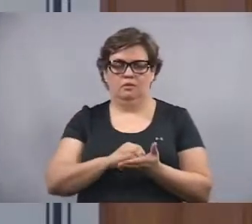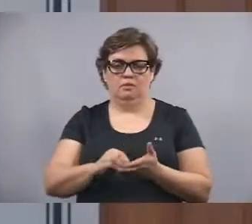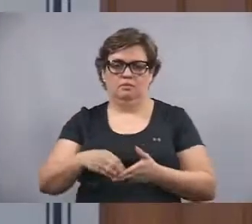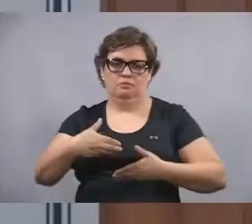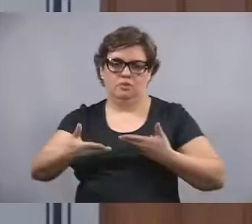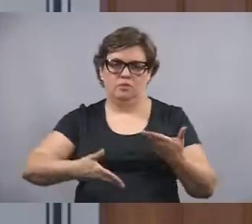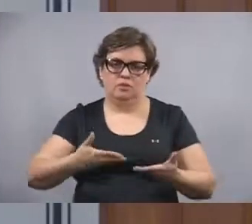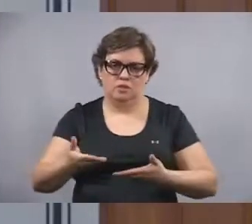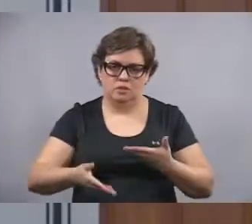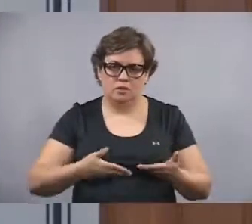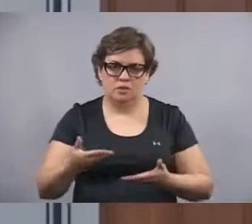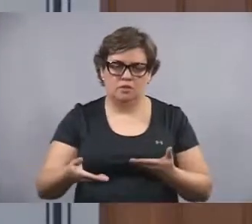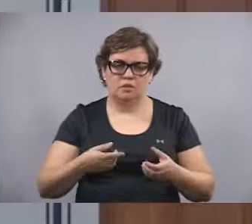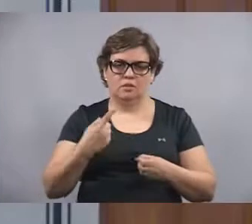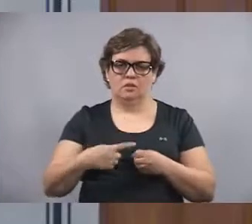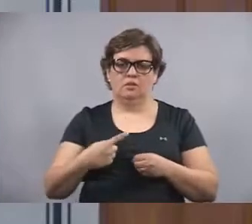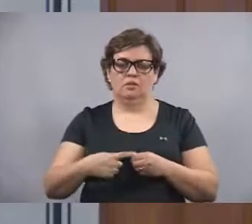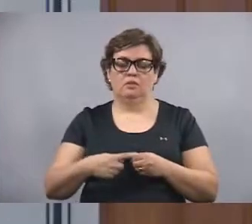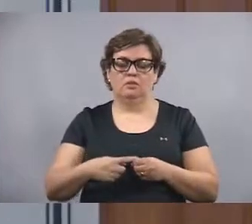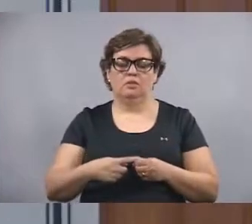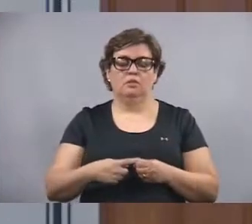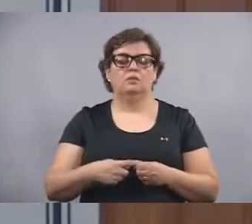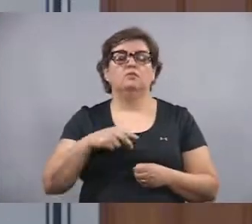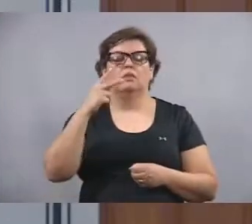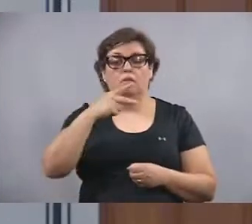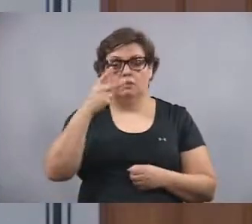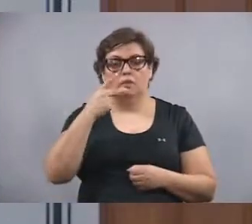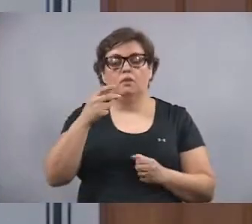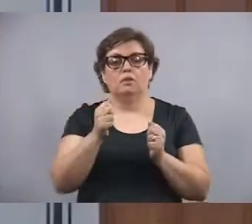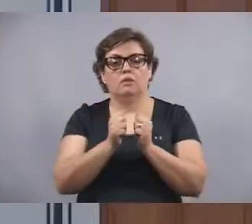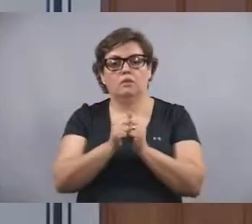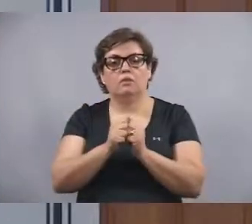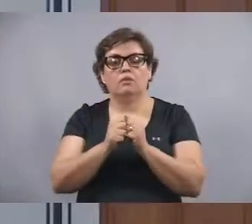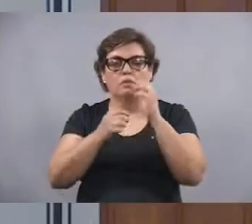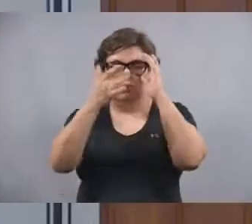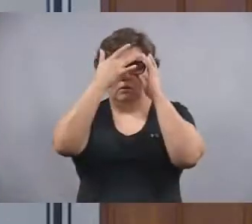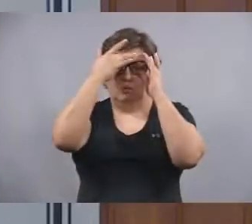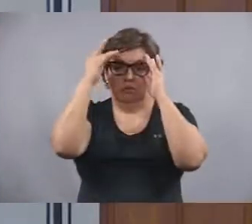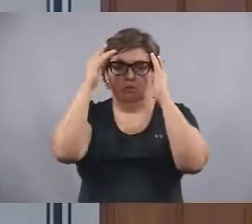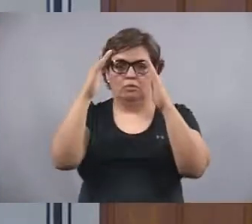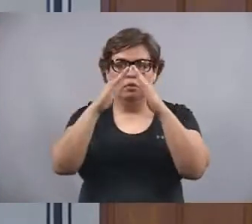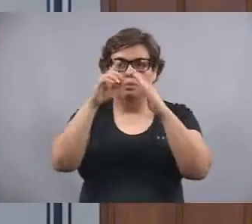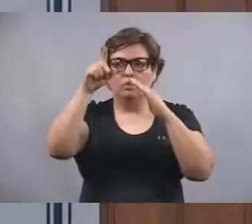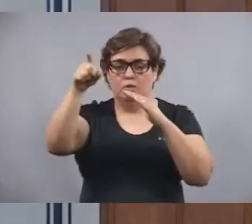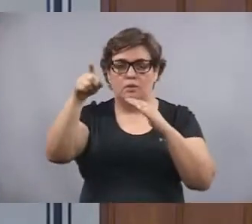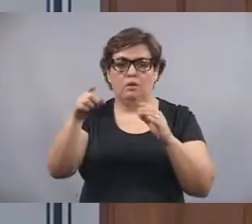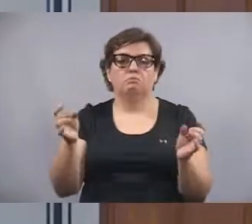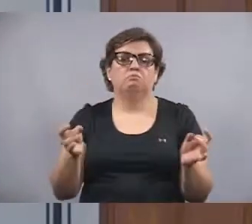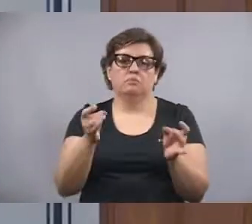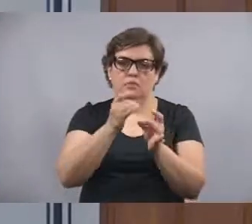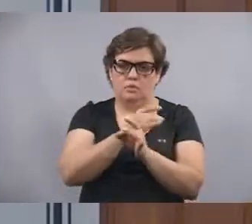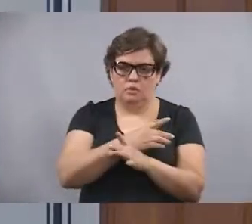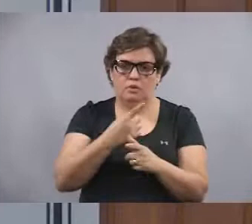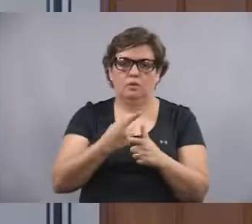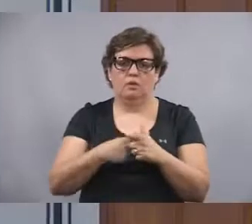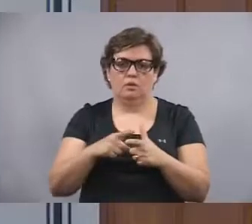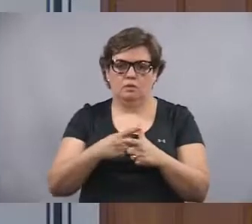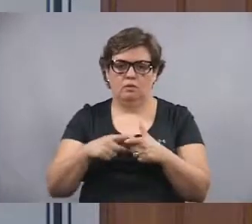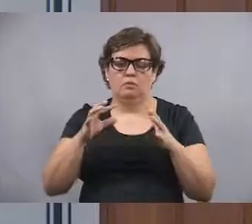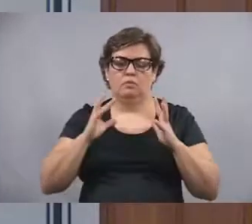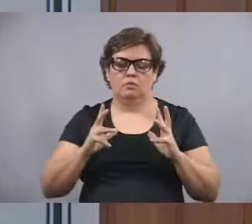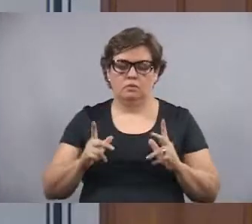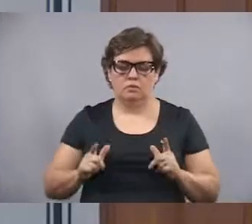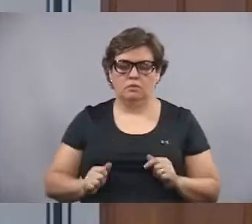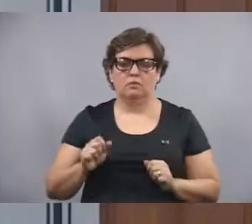dos Serviços Urbanos, o Vanderlei, falou com o morador do Maracá que estaria solucionando os